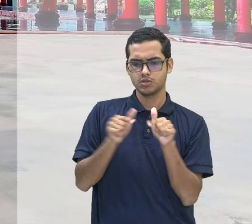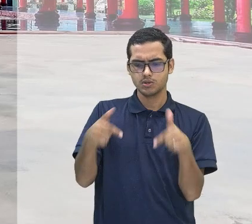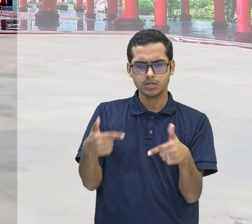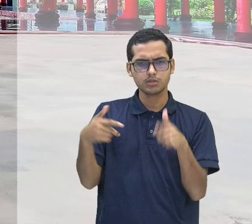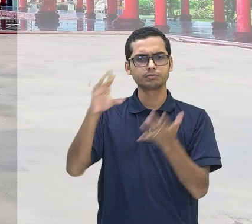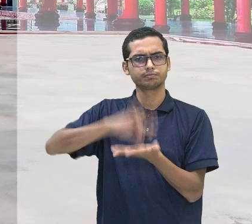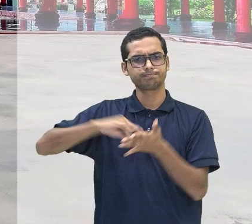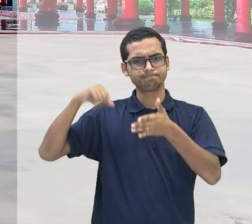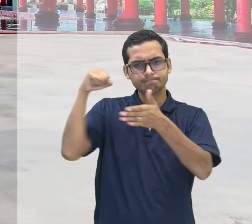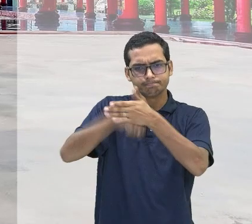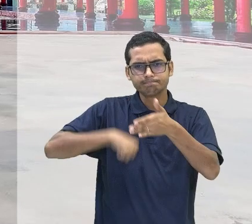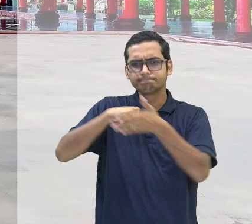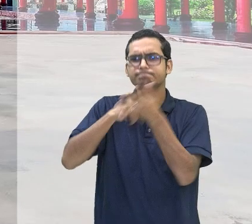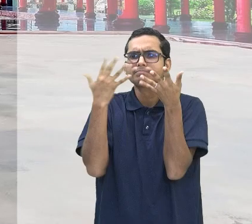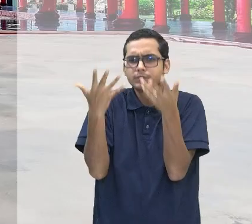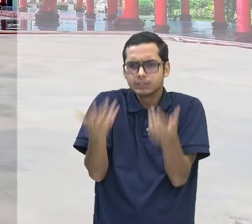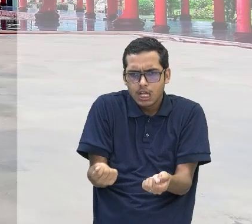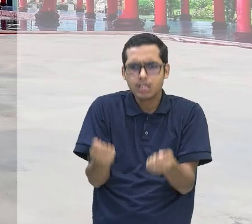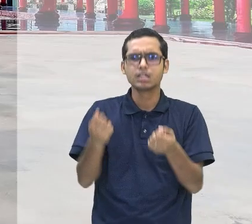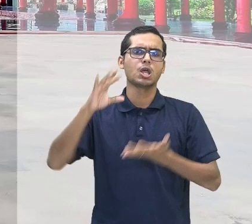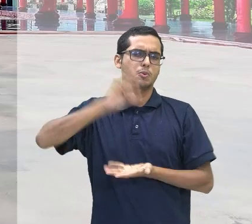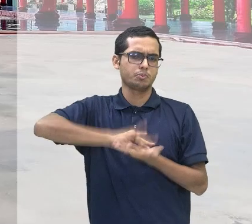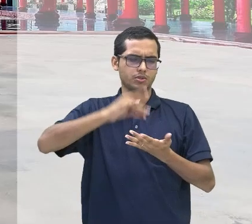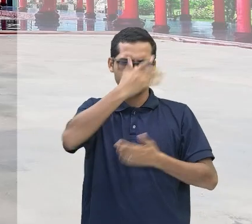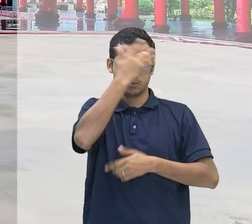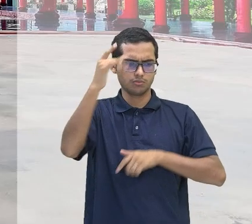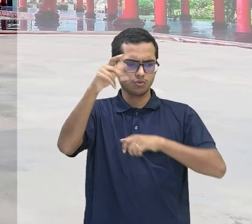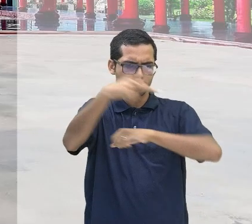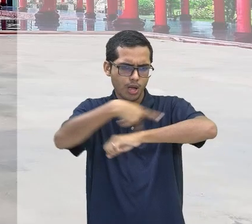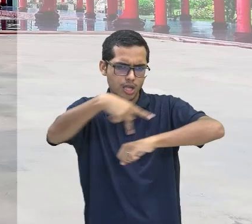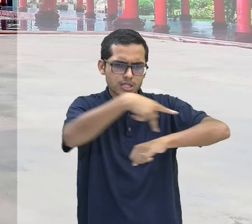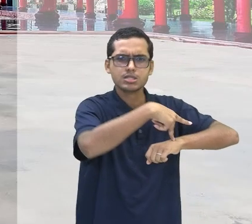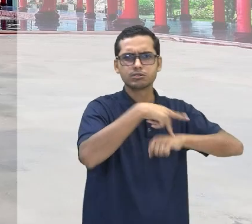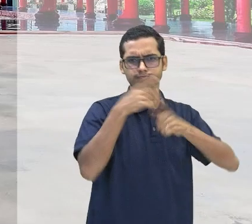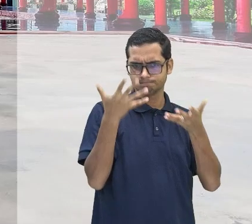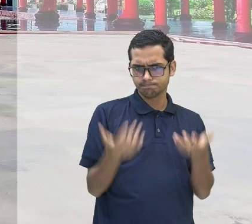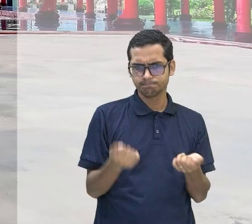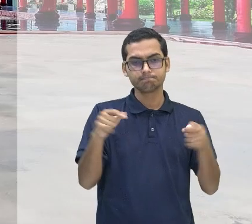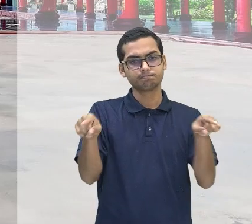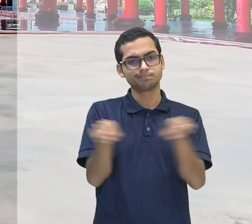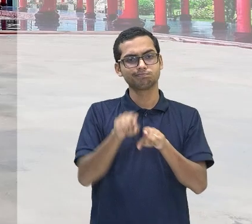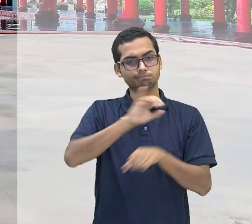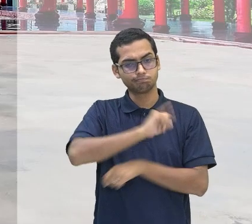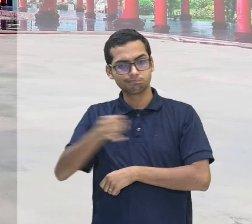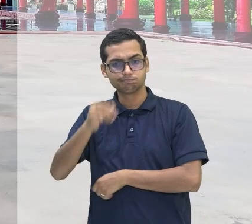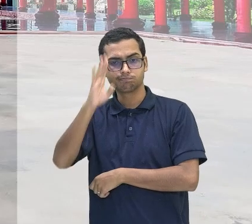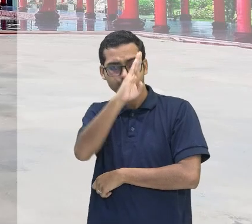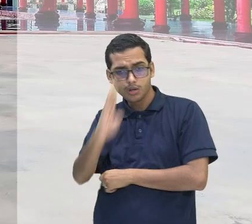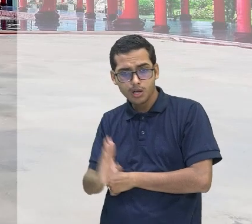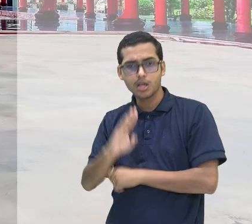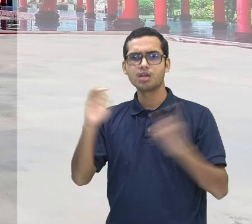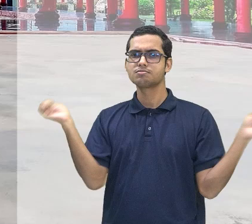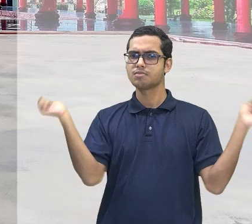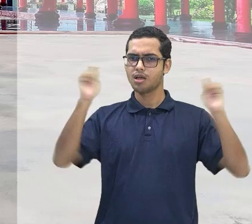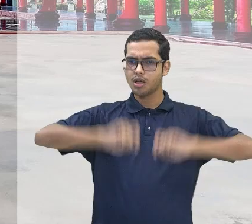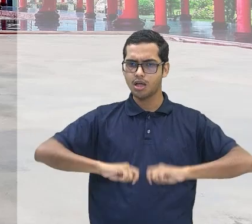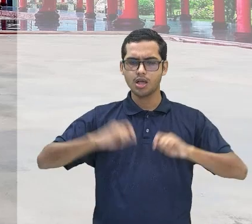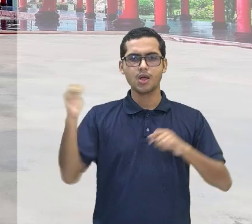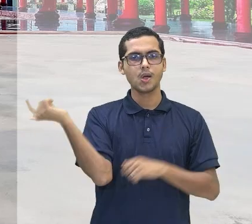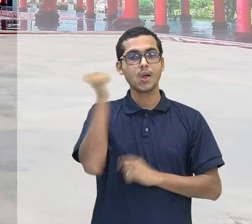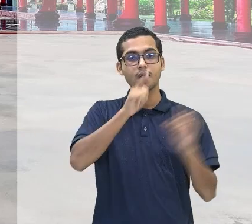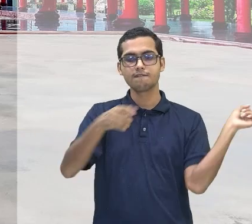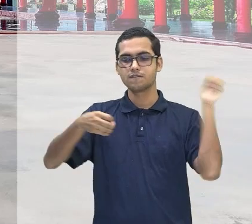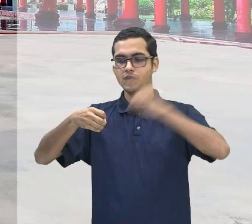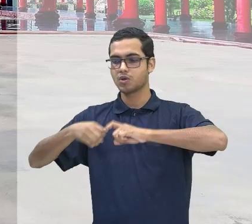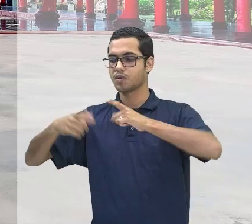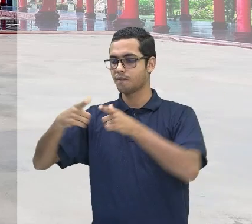aceita e, como a gente já consegue observar, é uma luta brasileira que também teve a possibilidade de retornar ao Japão